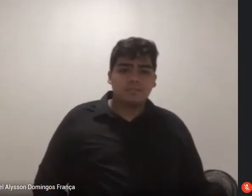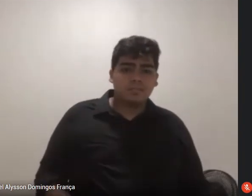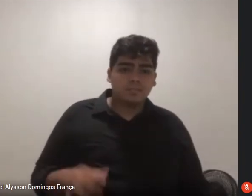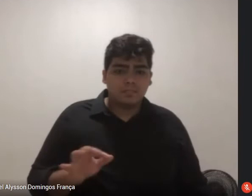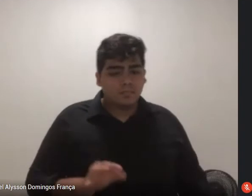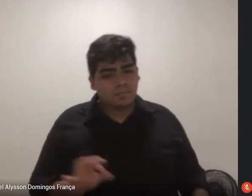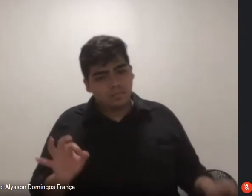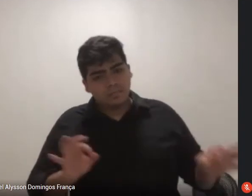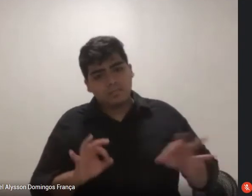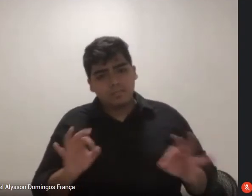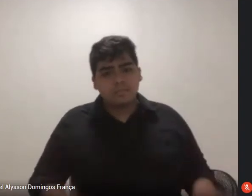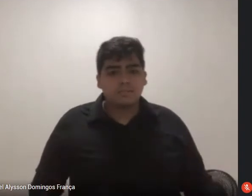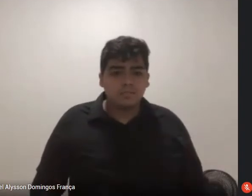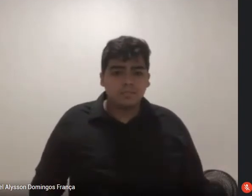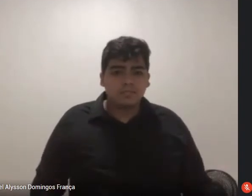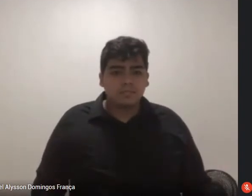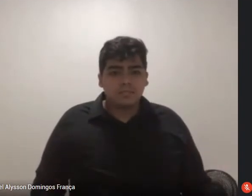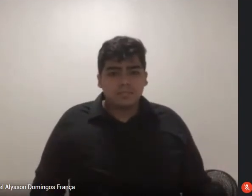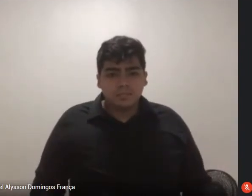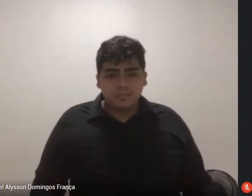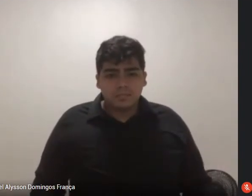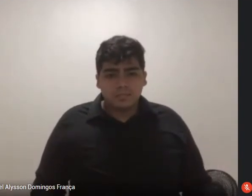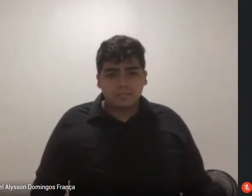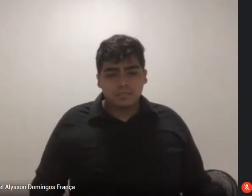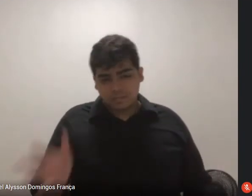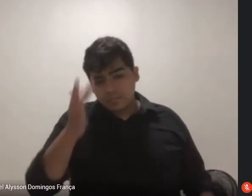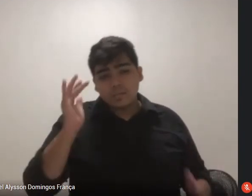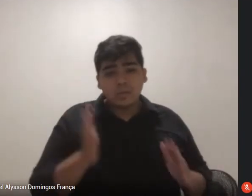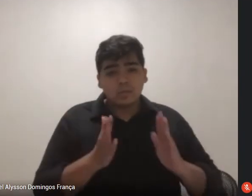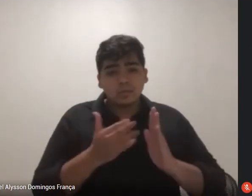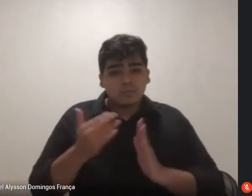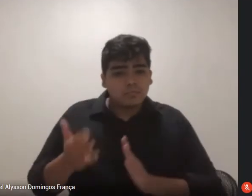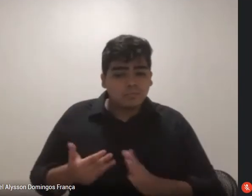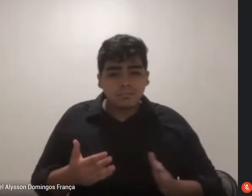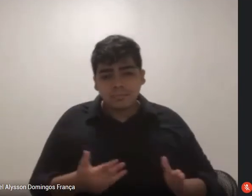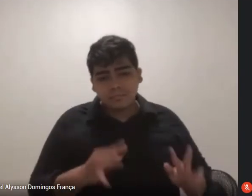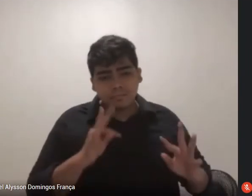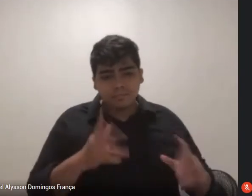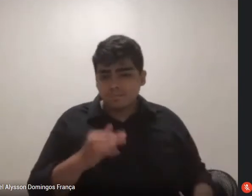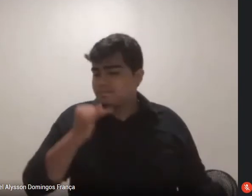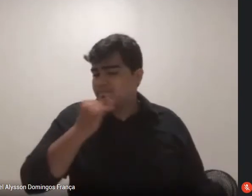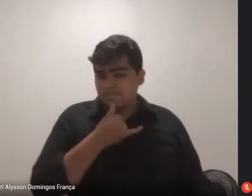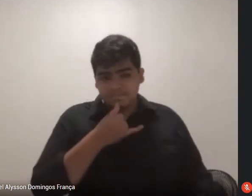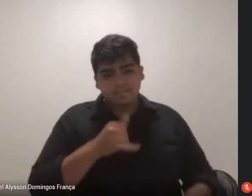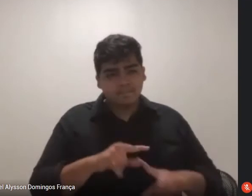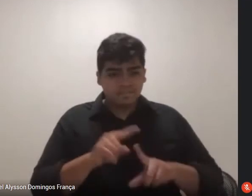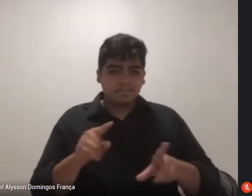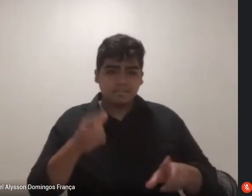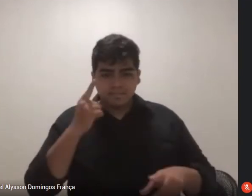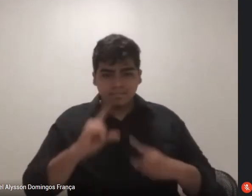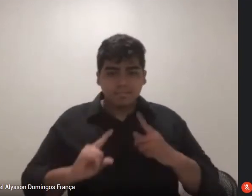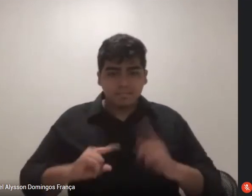então. Parecia que estava todo mundo de luto, mas a gente superou, tá, gente? Vem aí o Parque 2, quem sabe?